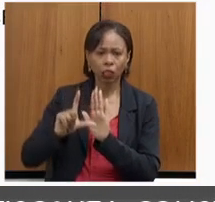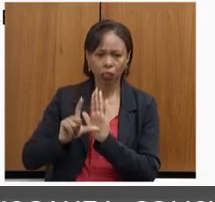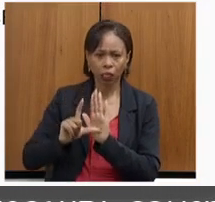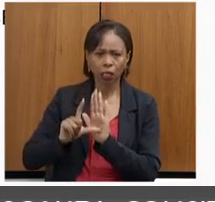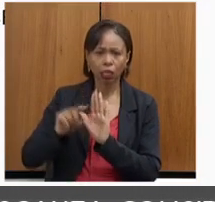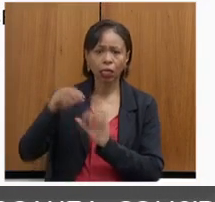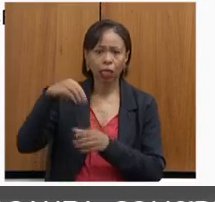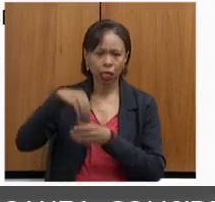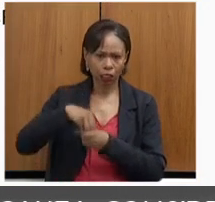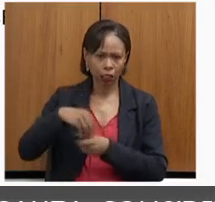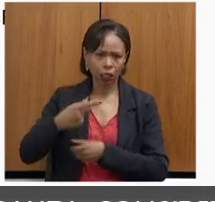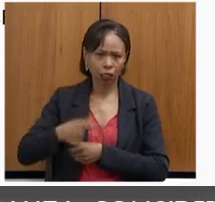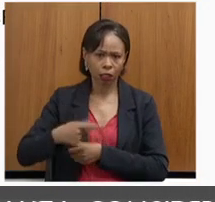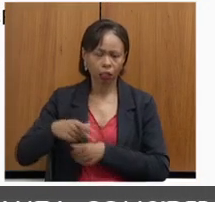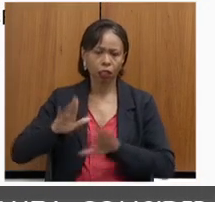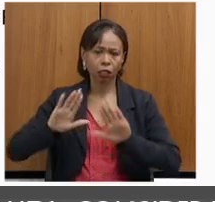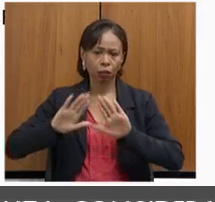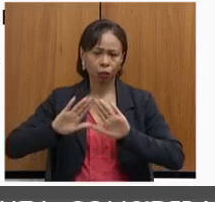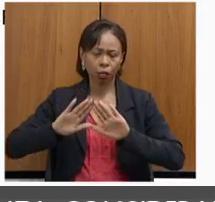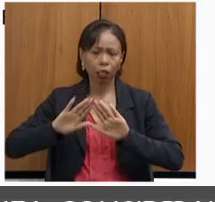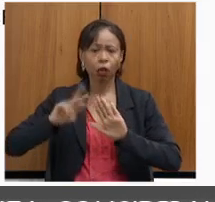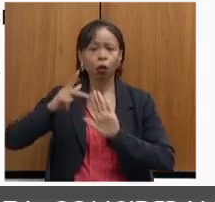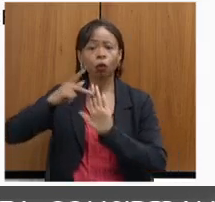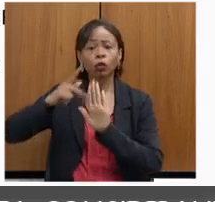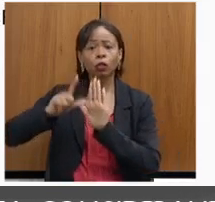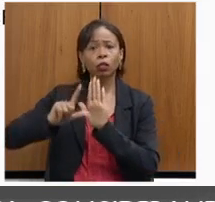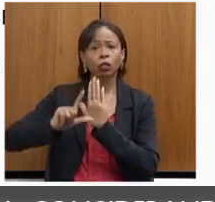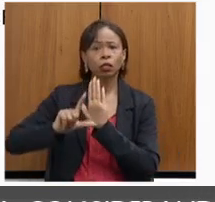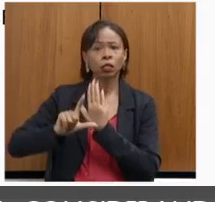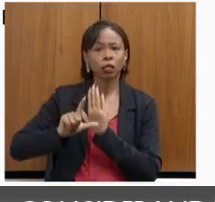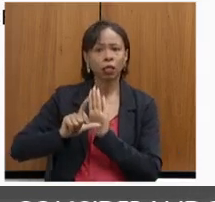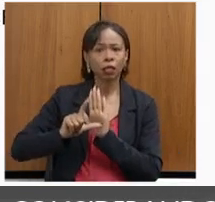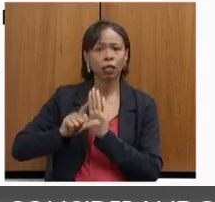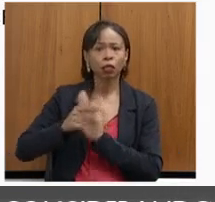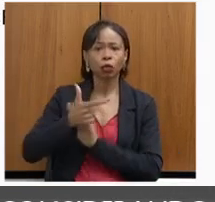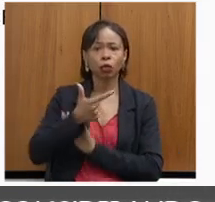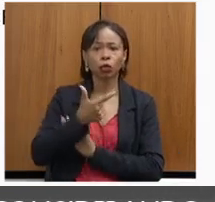tramitação nessa casa e o projeto de lei